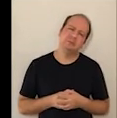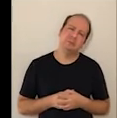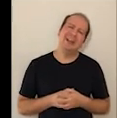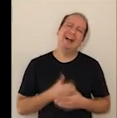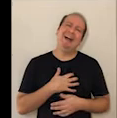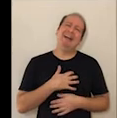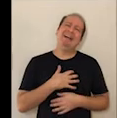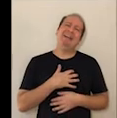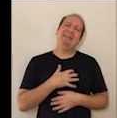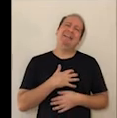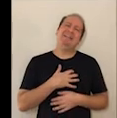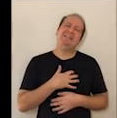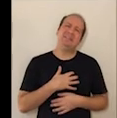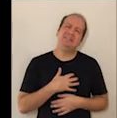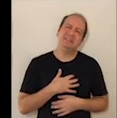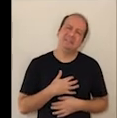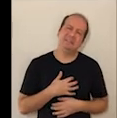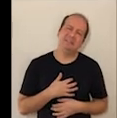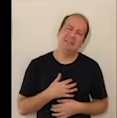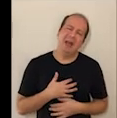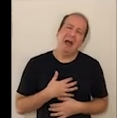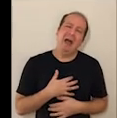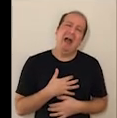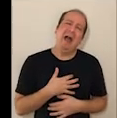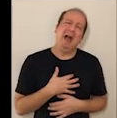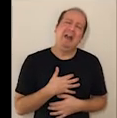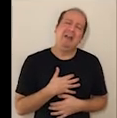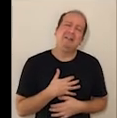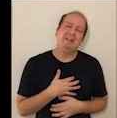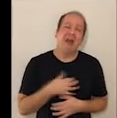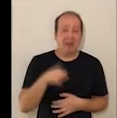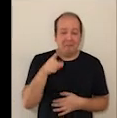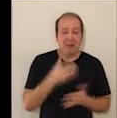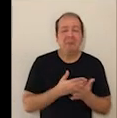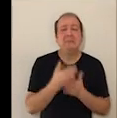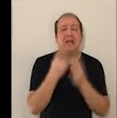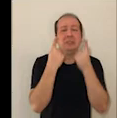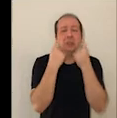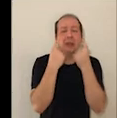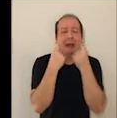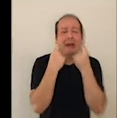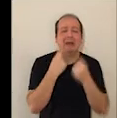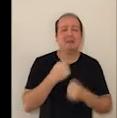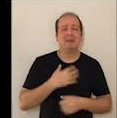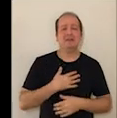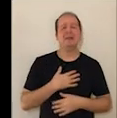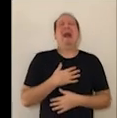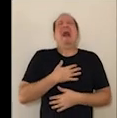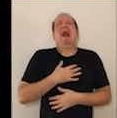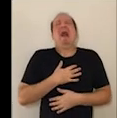Ai, de mim. Ai. Olha lá, vai começar a chorar.